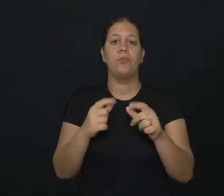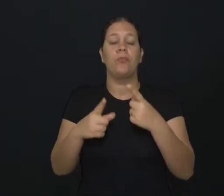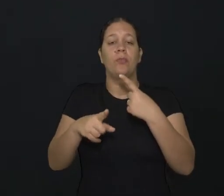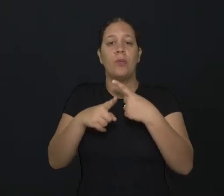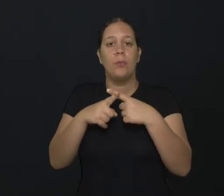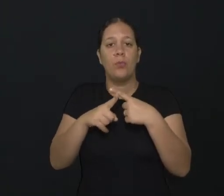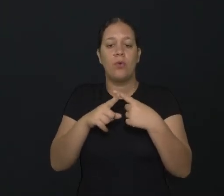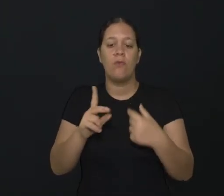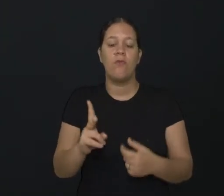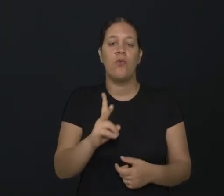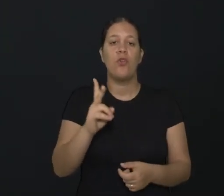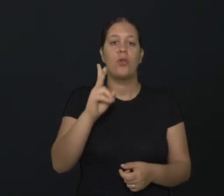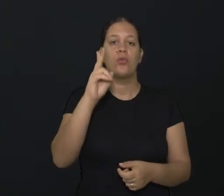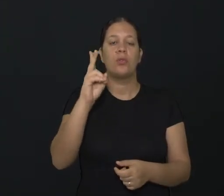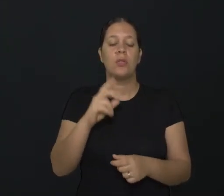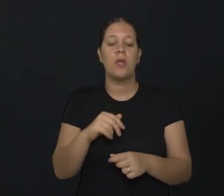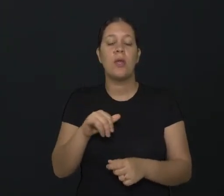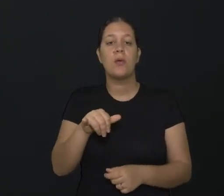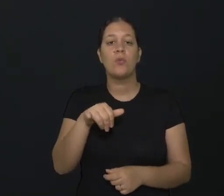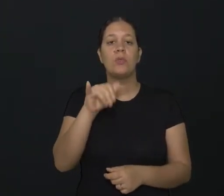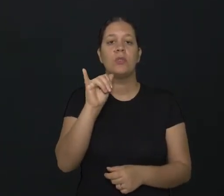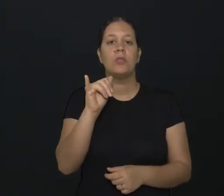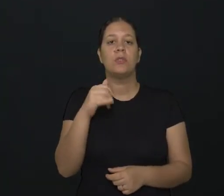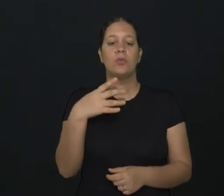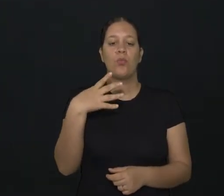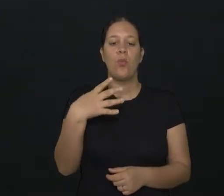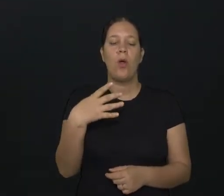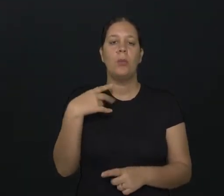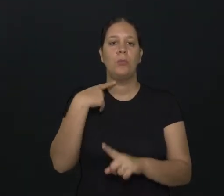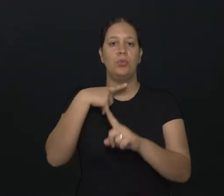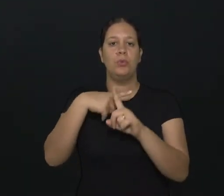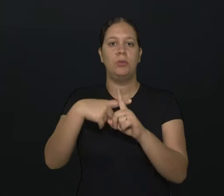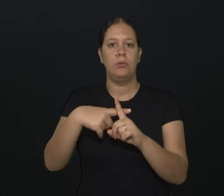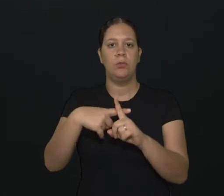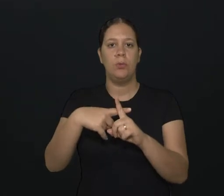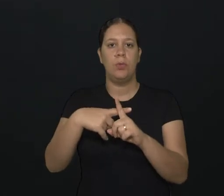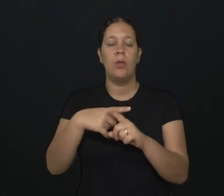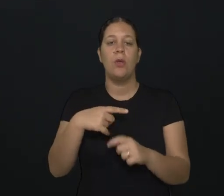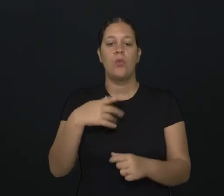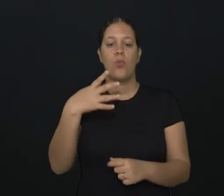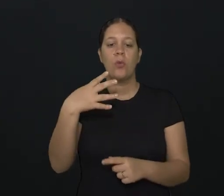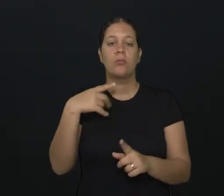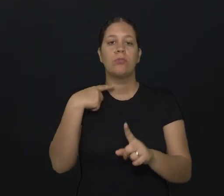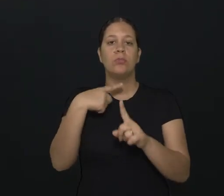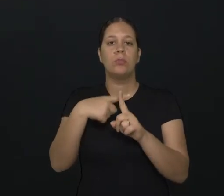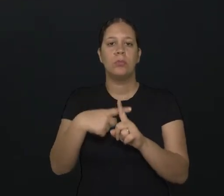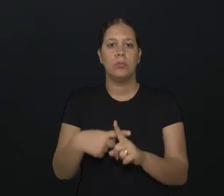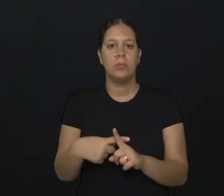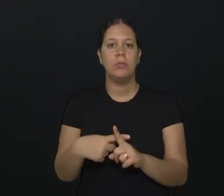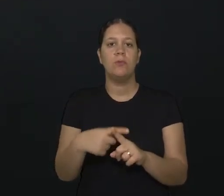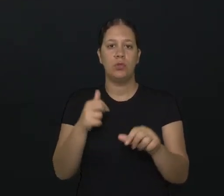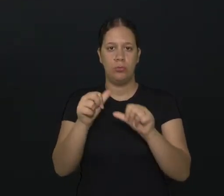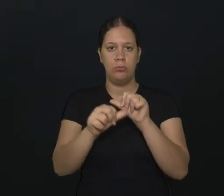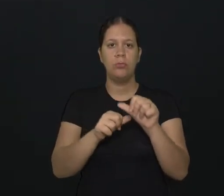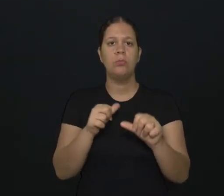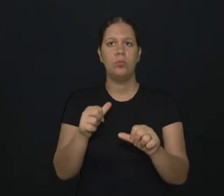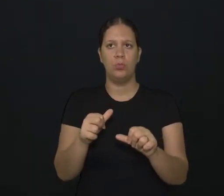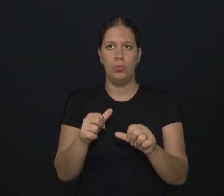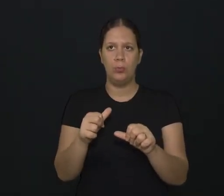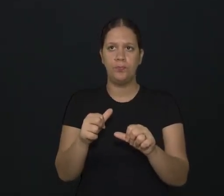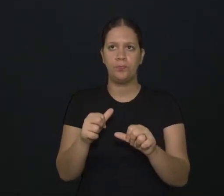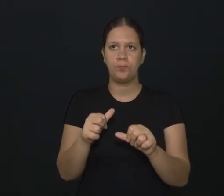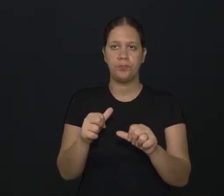subir? Porque o valor do y aqui correspondente é 4 positivo. Sendo 4 positivo, a gente sobe. Então, olha